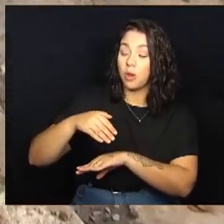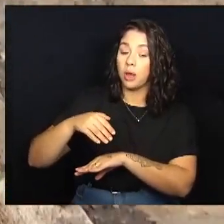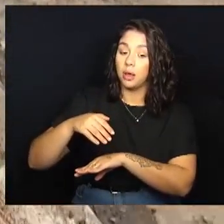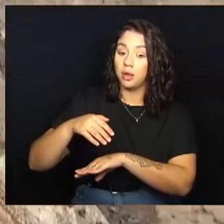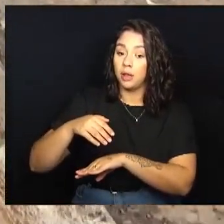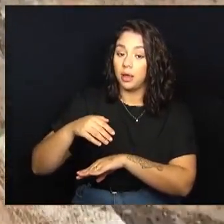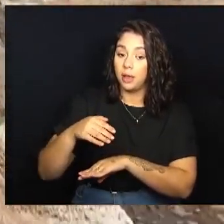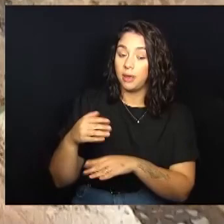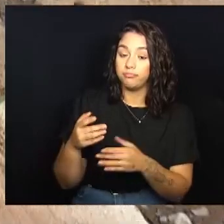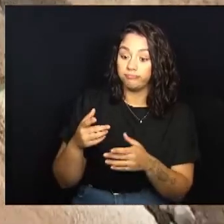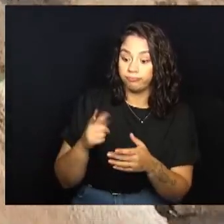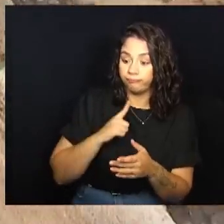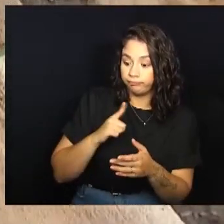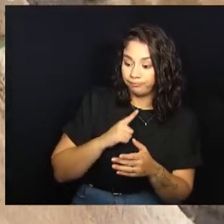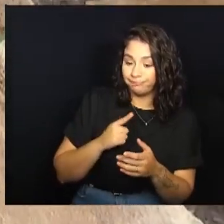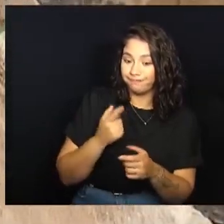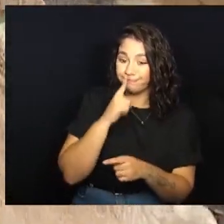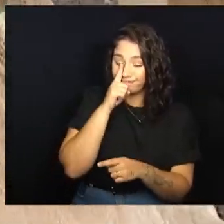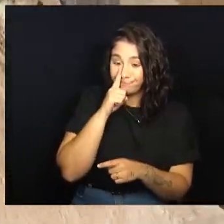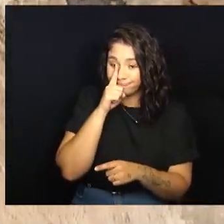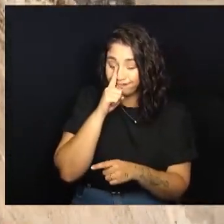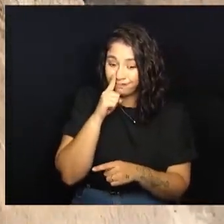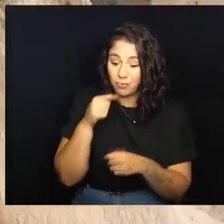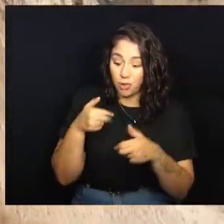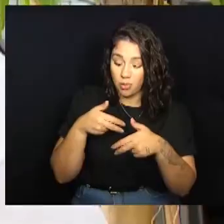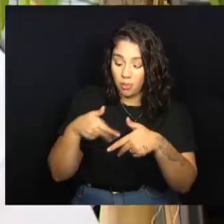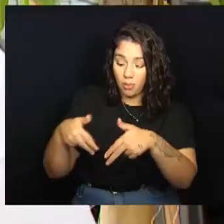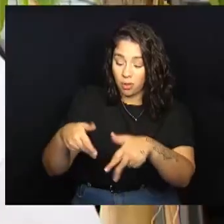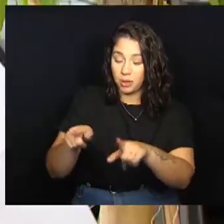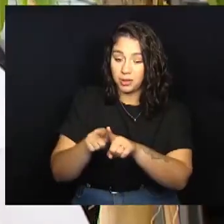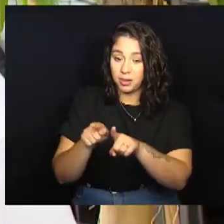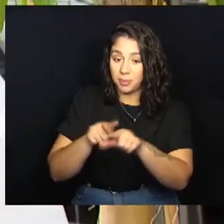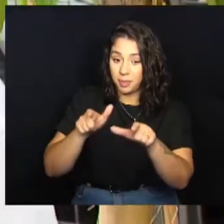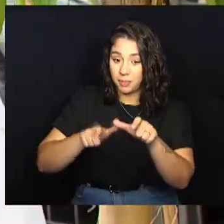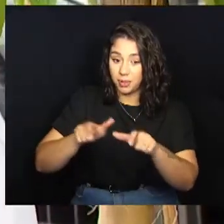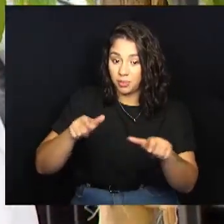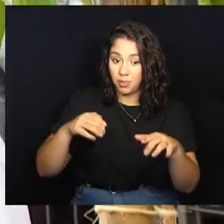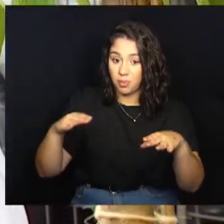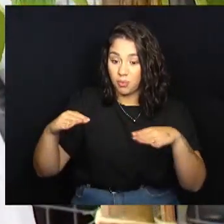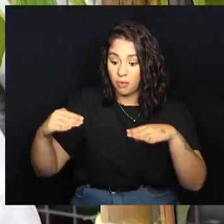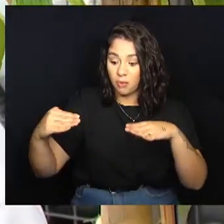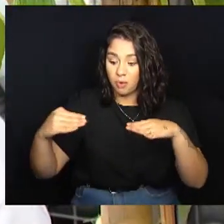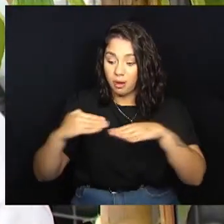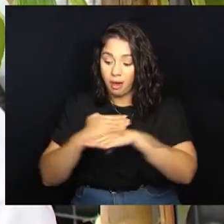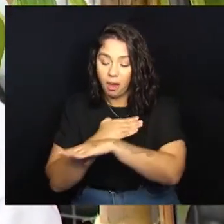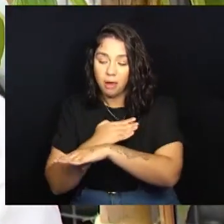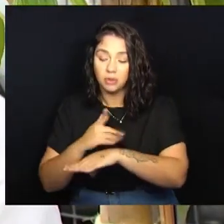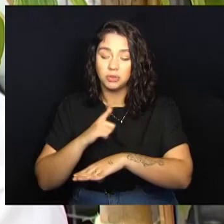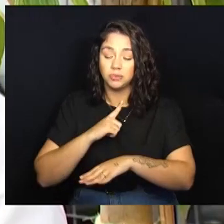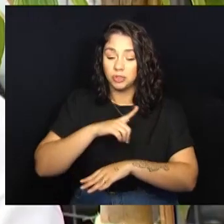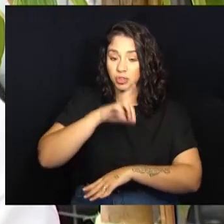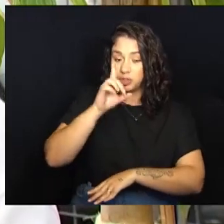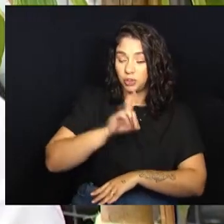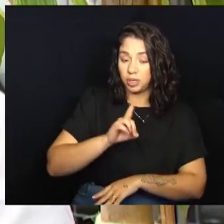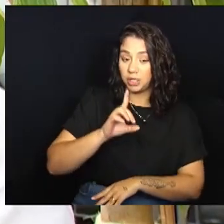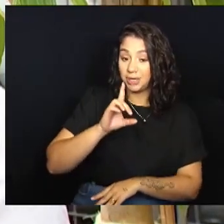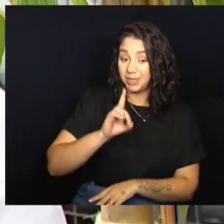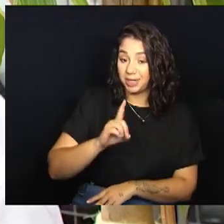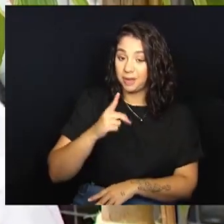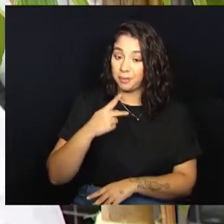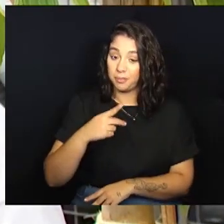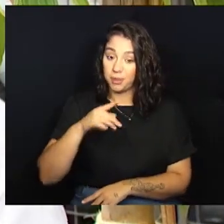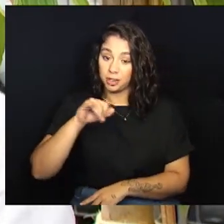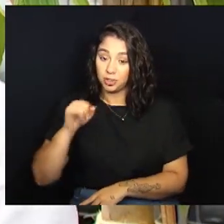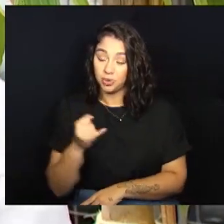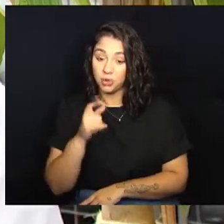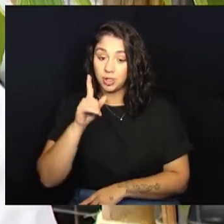local e ofereciam risco a pedestres e motoristas. Luiz Cláudio Molo, diretor do DPJ, o Departamento